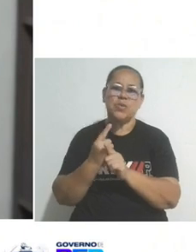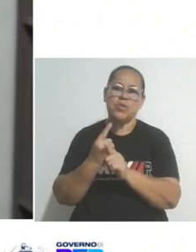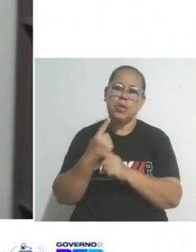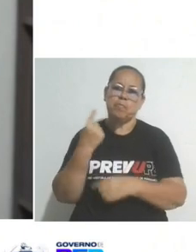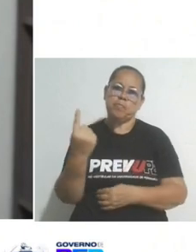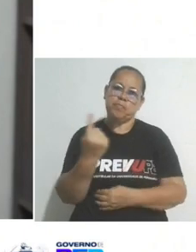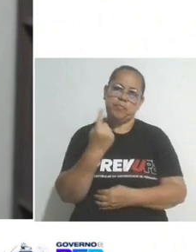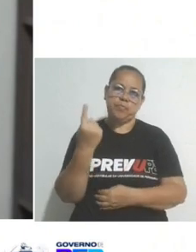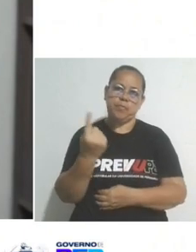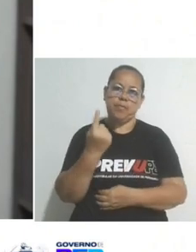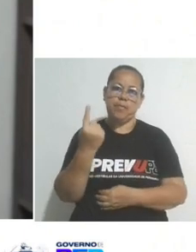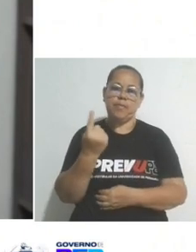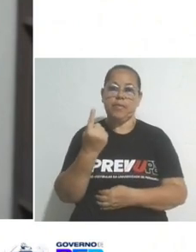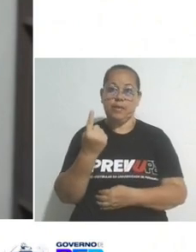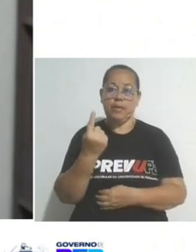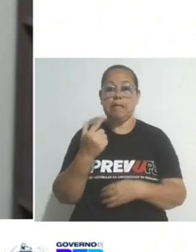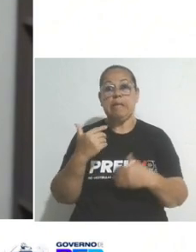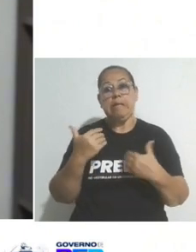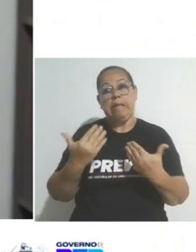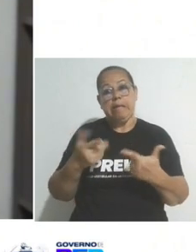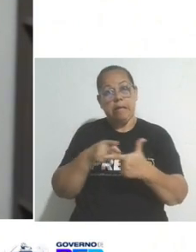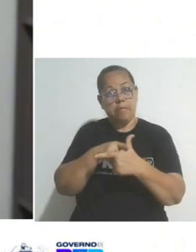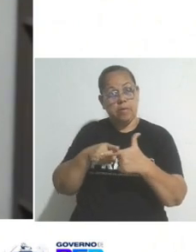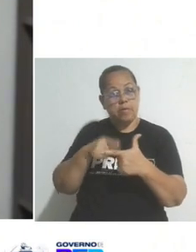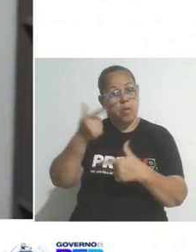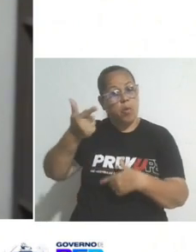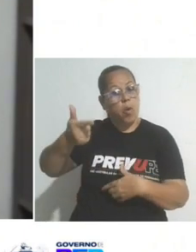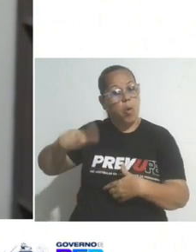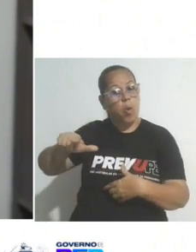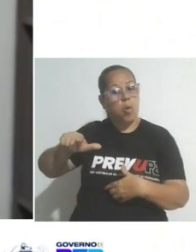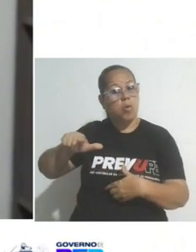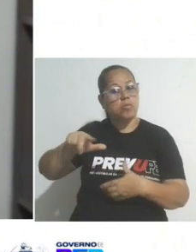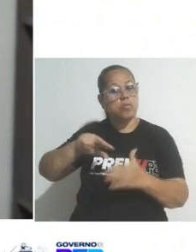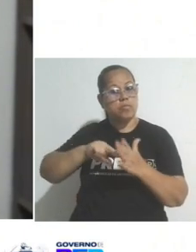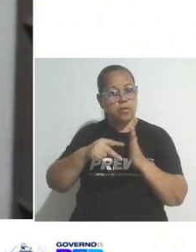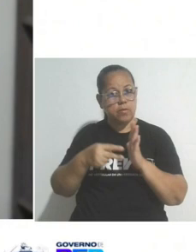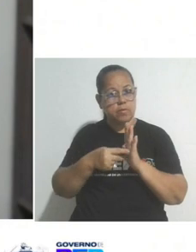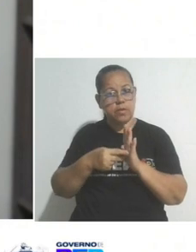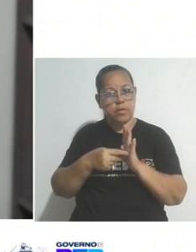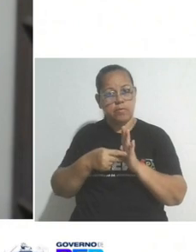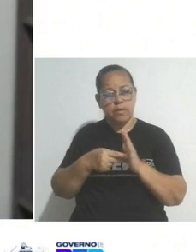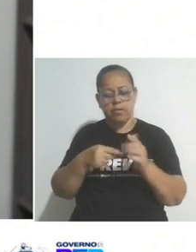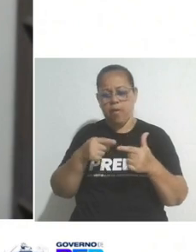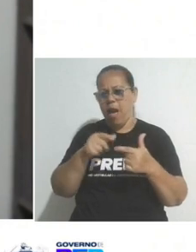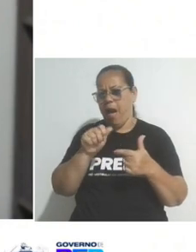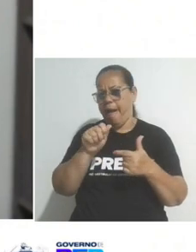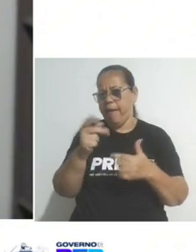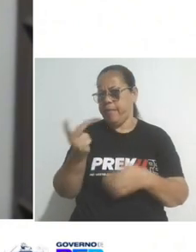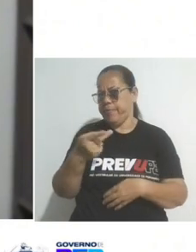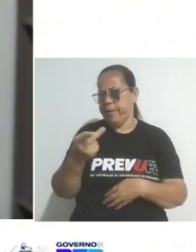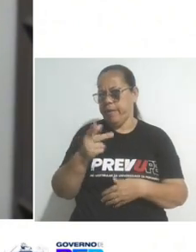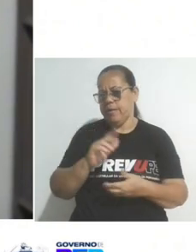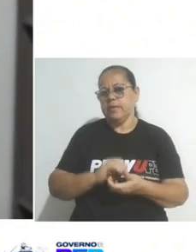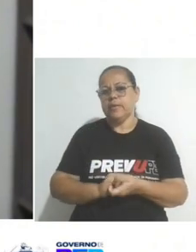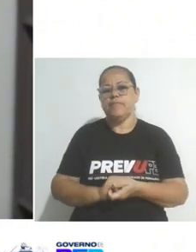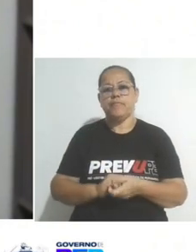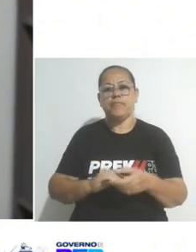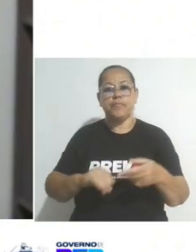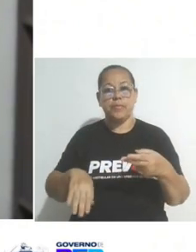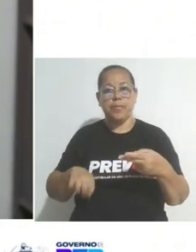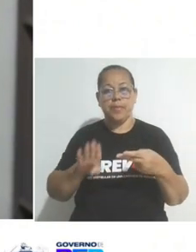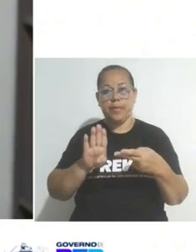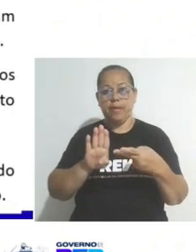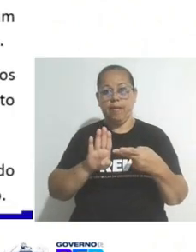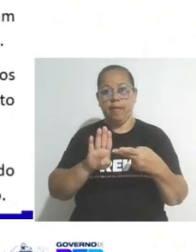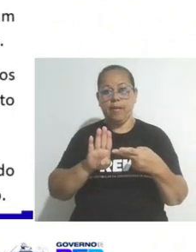solidão então a problematização vai em outro sentido então a gente já pode descartar essa letra A a letra B